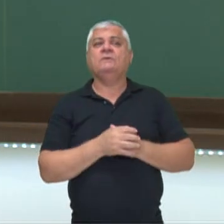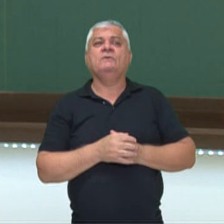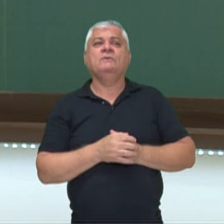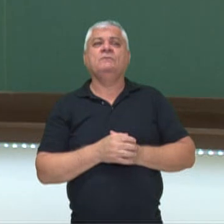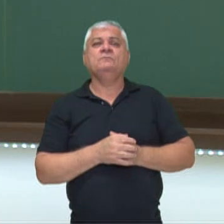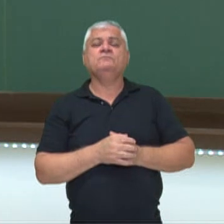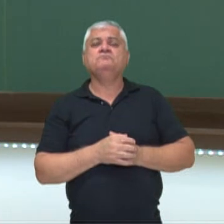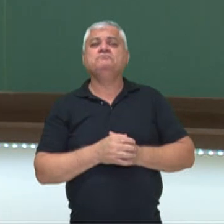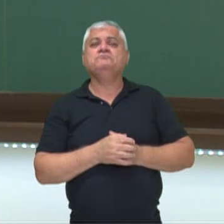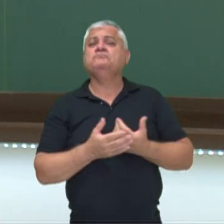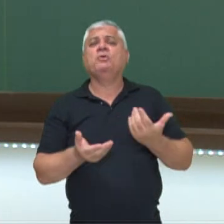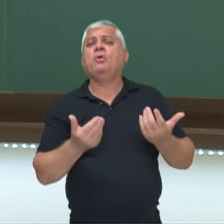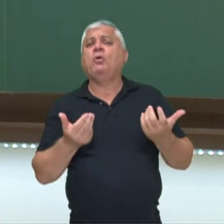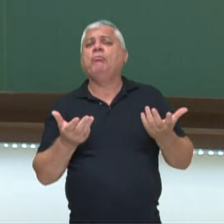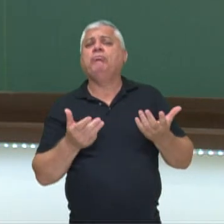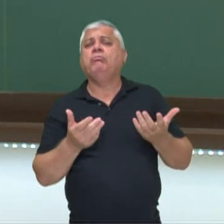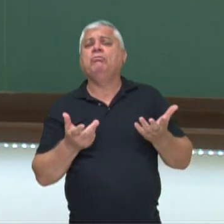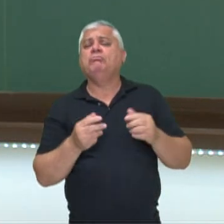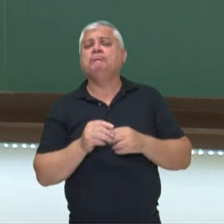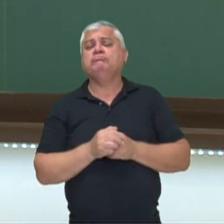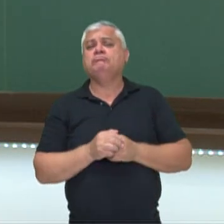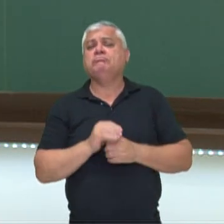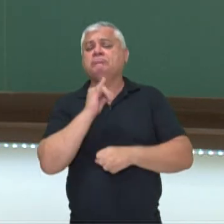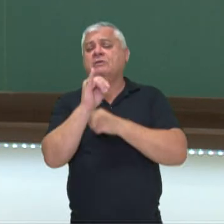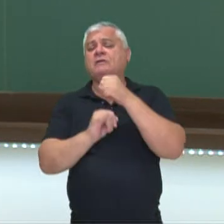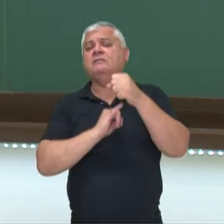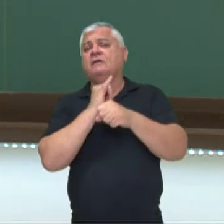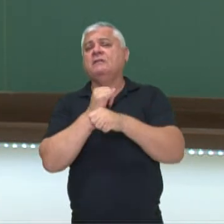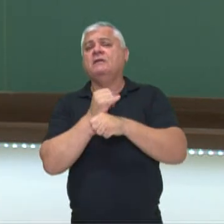web, seria tu ou